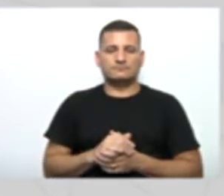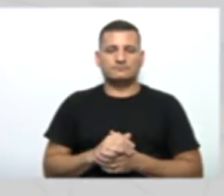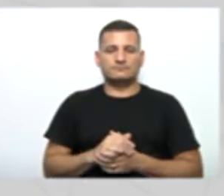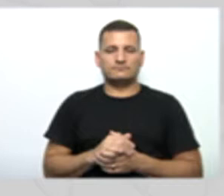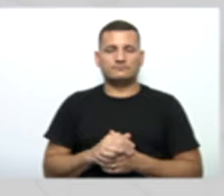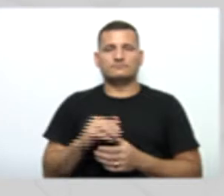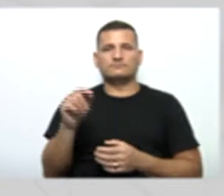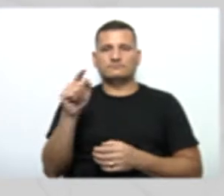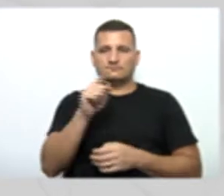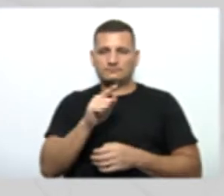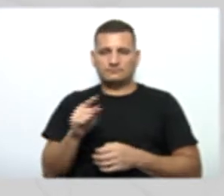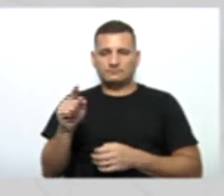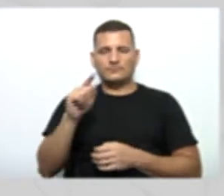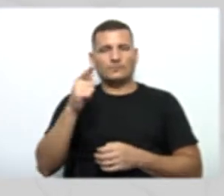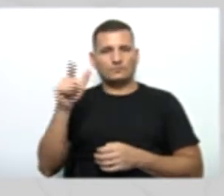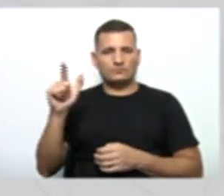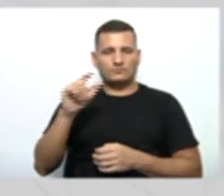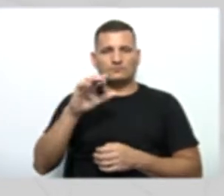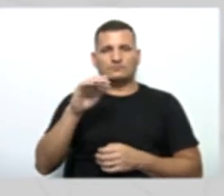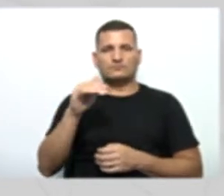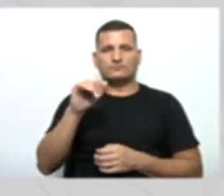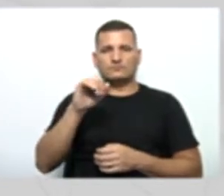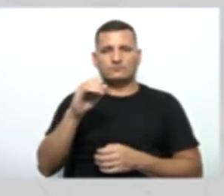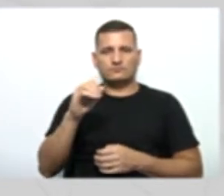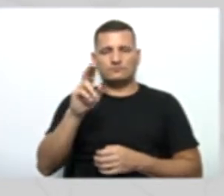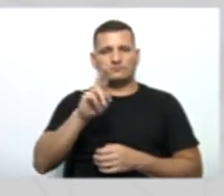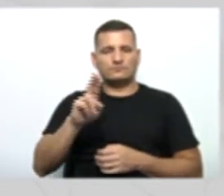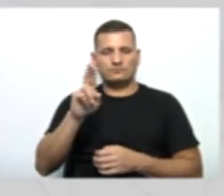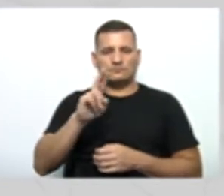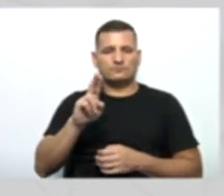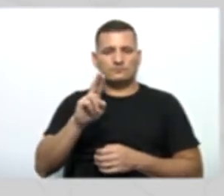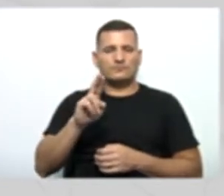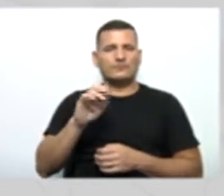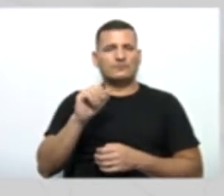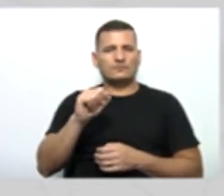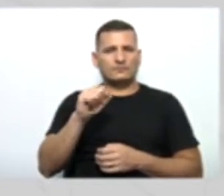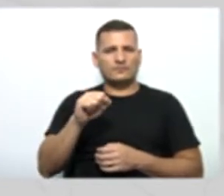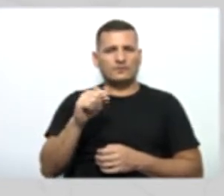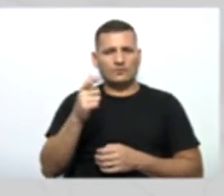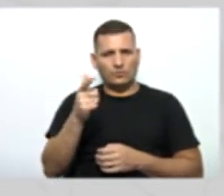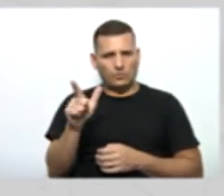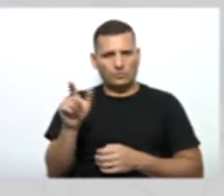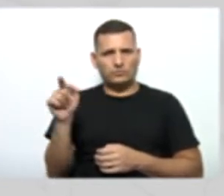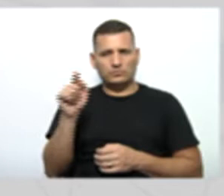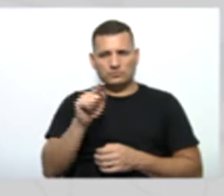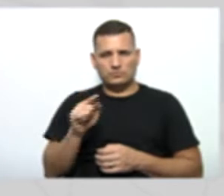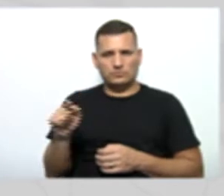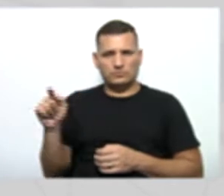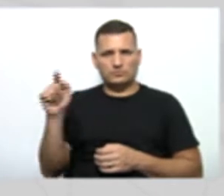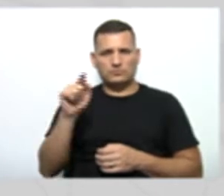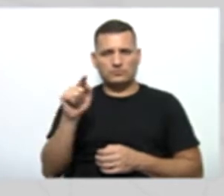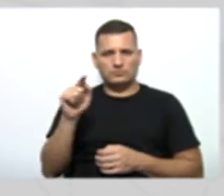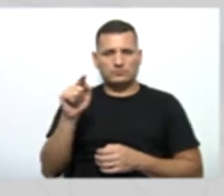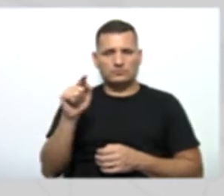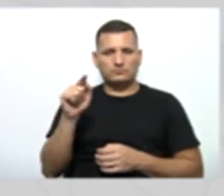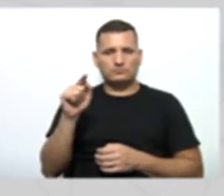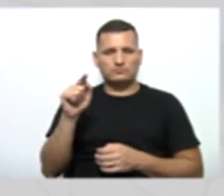outro caso de uso. Eu poderia ter um outro caso de uso aqui, galera, ó, poderia ter um outro